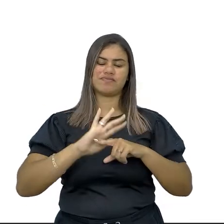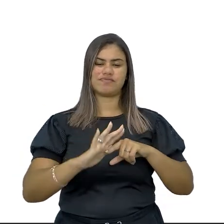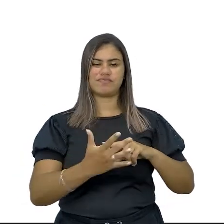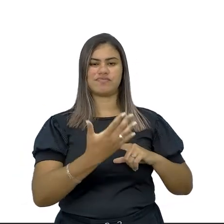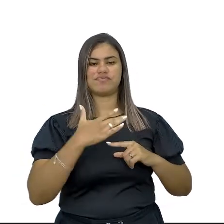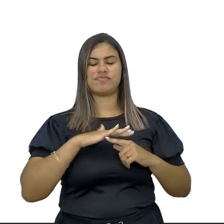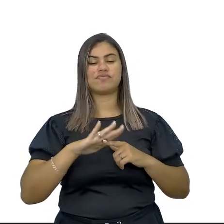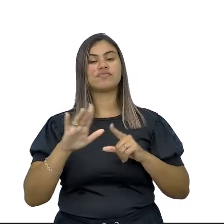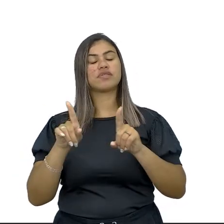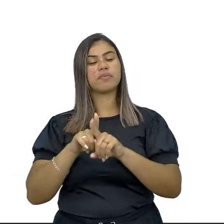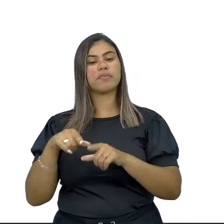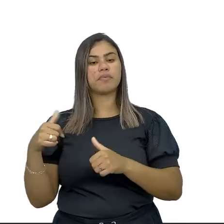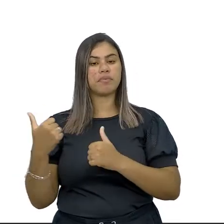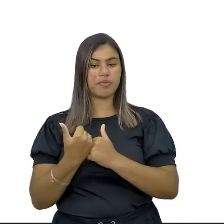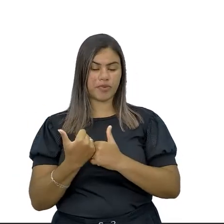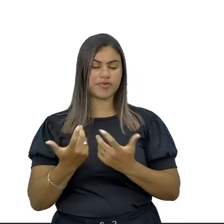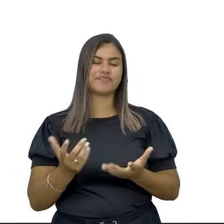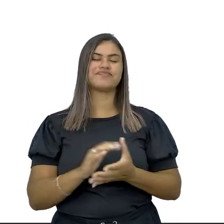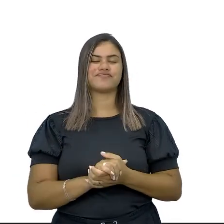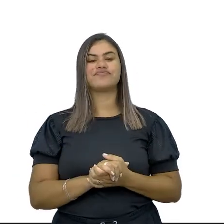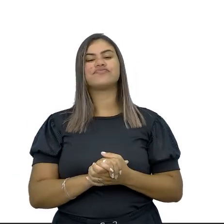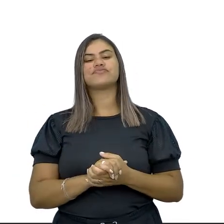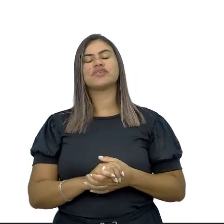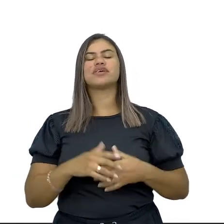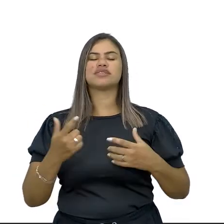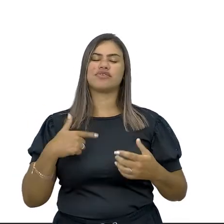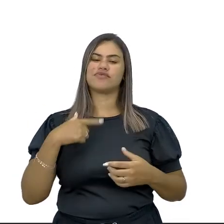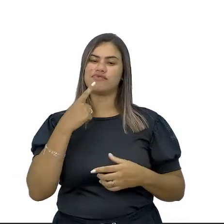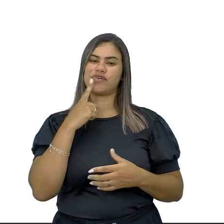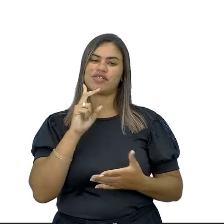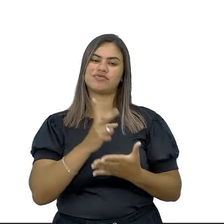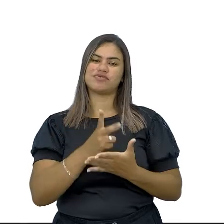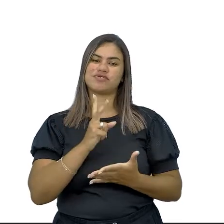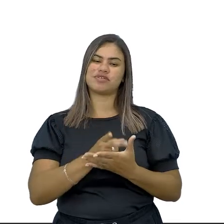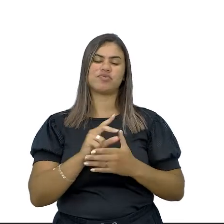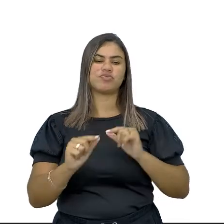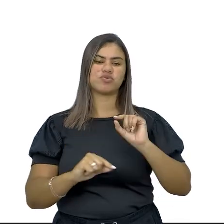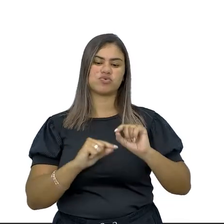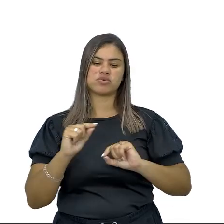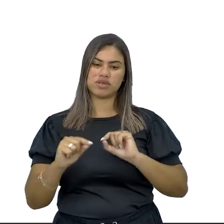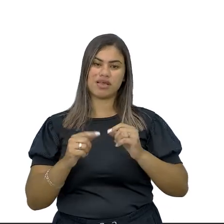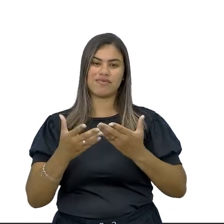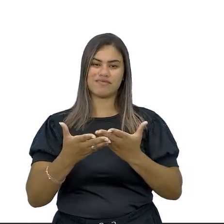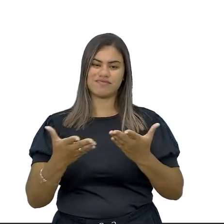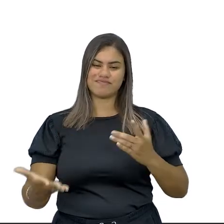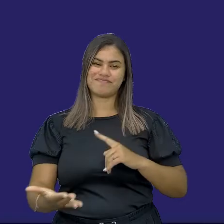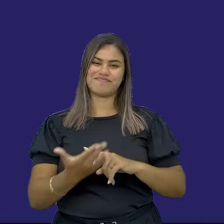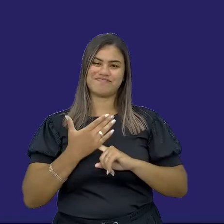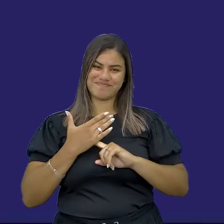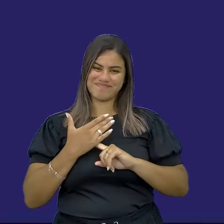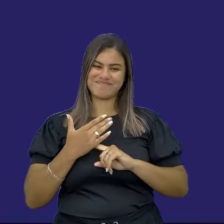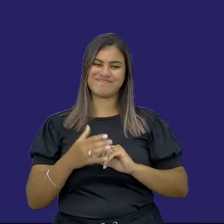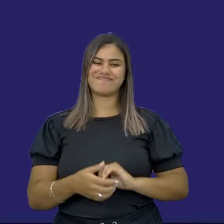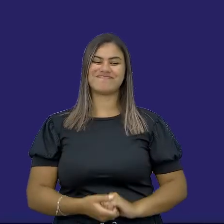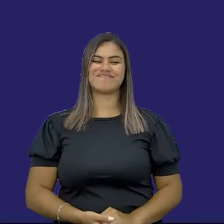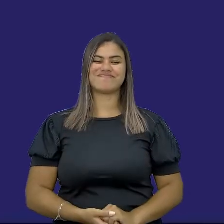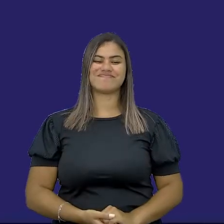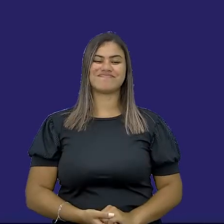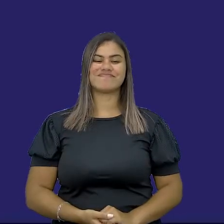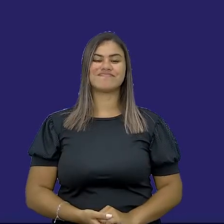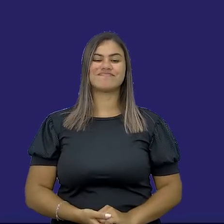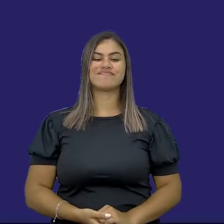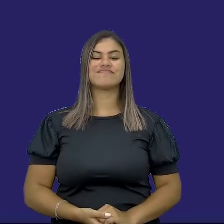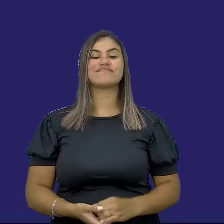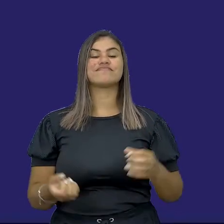de apoio. Então, como eu sempre digo, né, eu conto muito com a contribuição de vocês, hein? Bom,